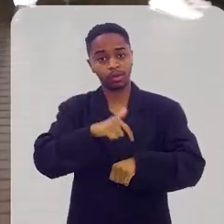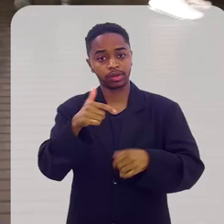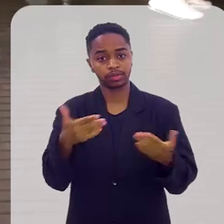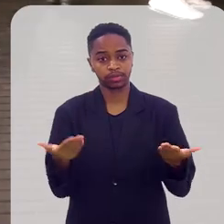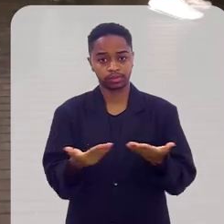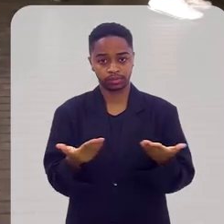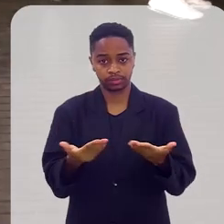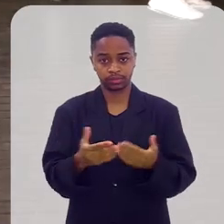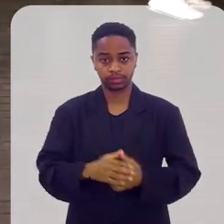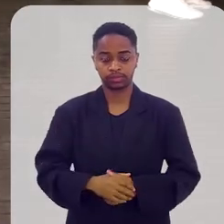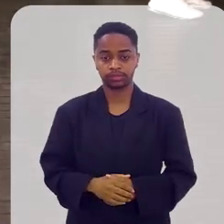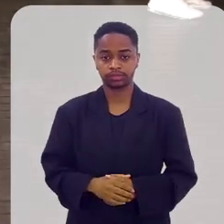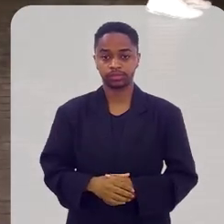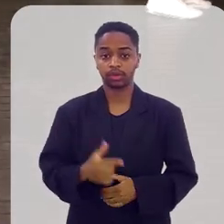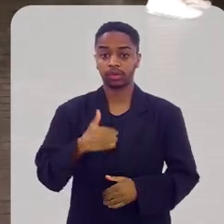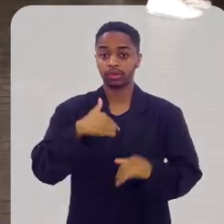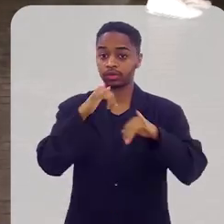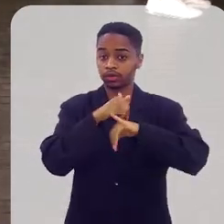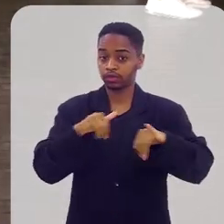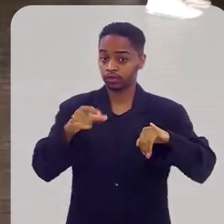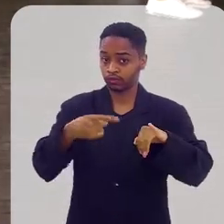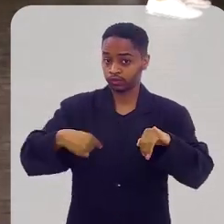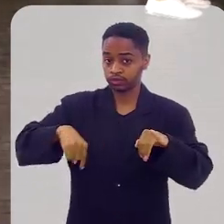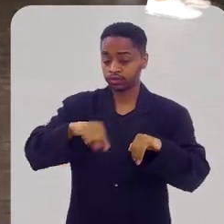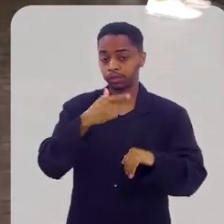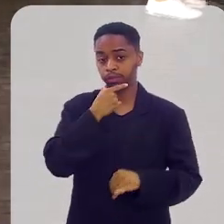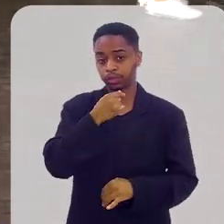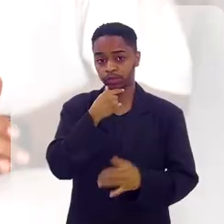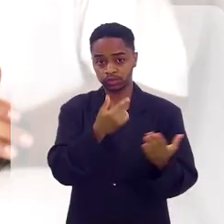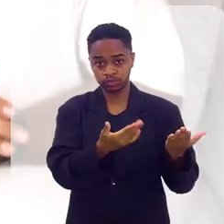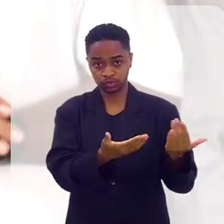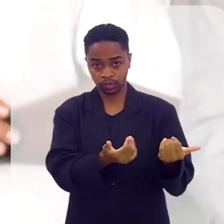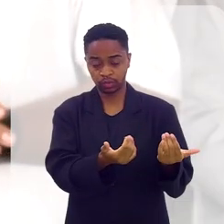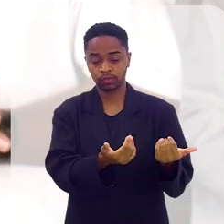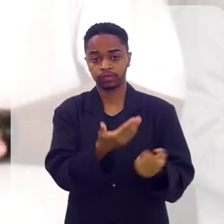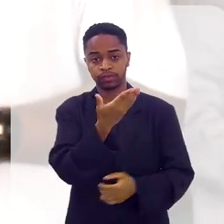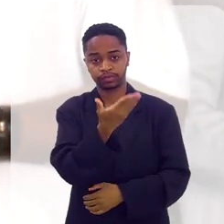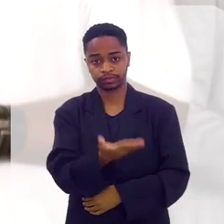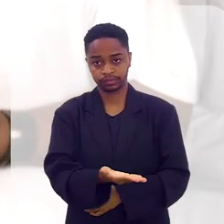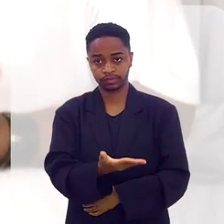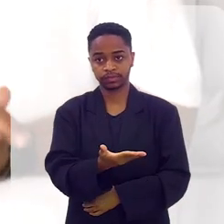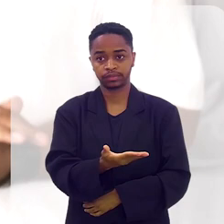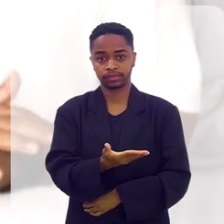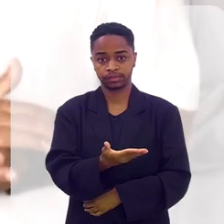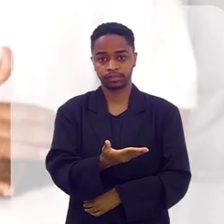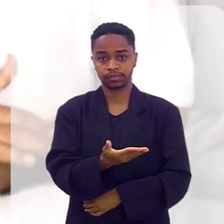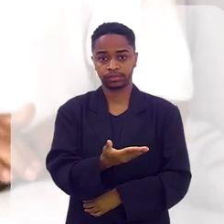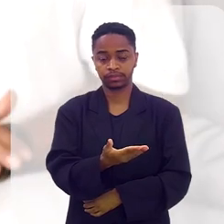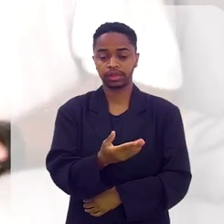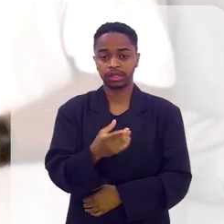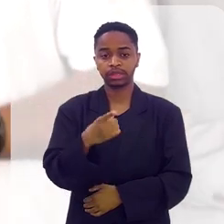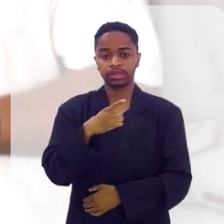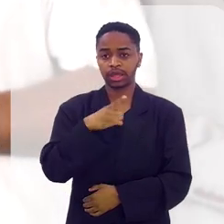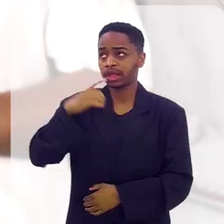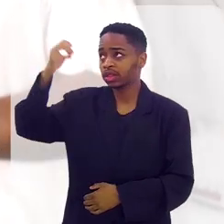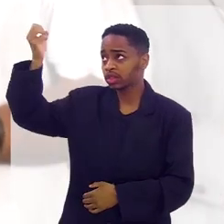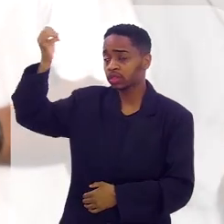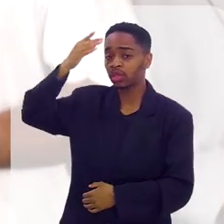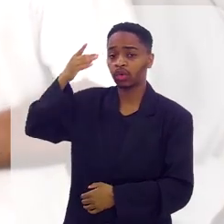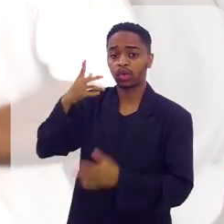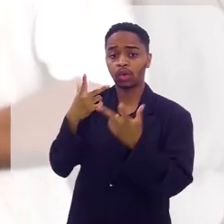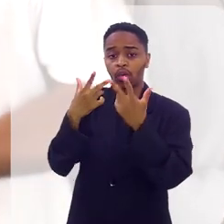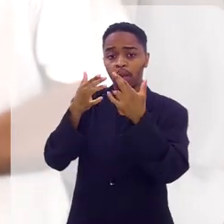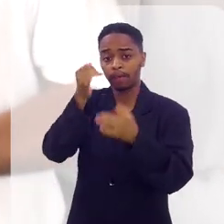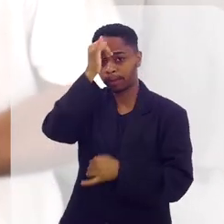momento. Eu vou dizer para você, um menino jovem, com uma inspiração já de um profeta, assim como